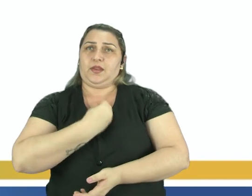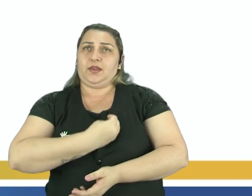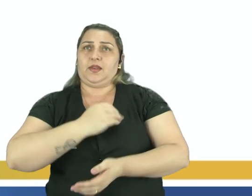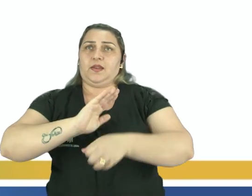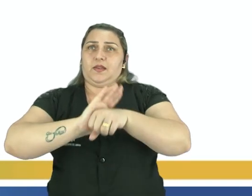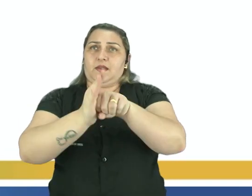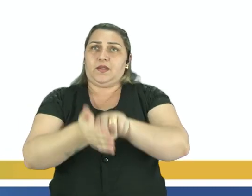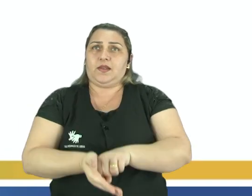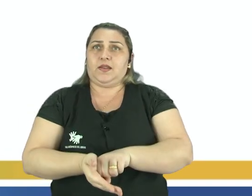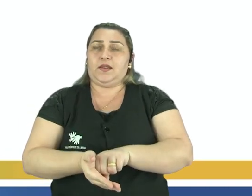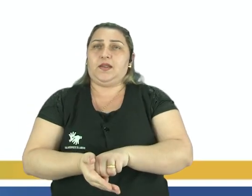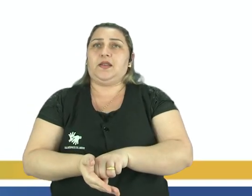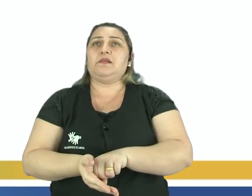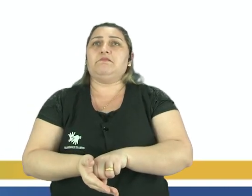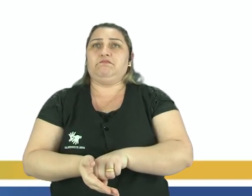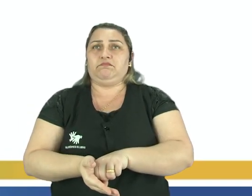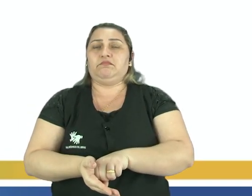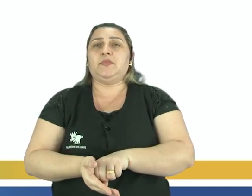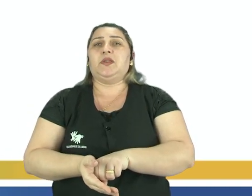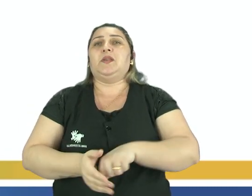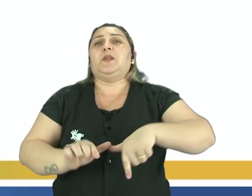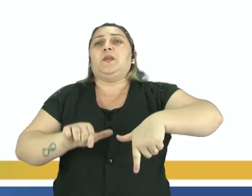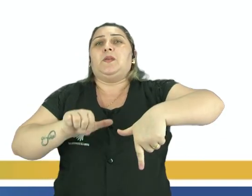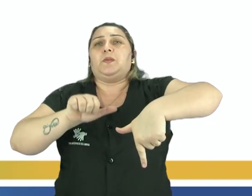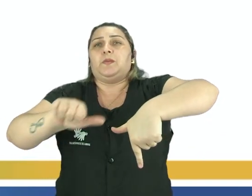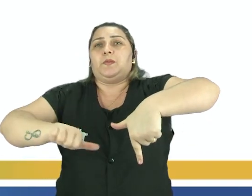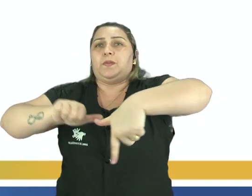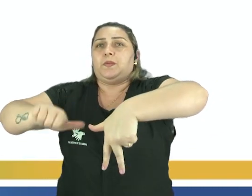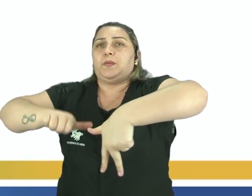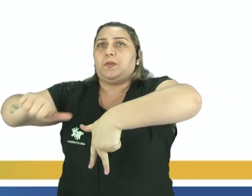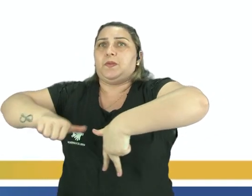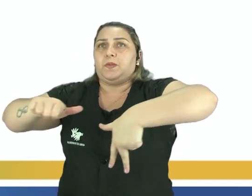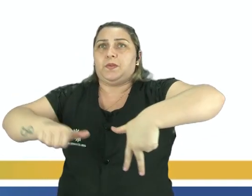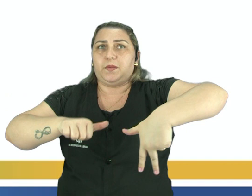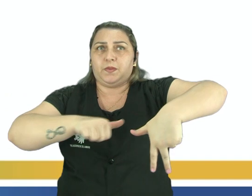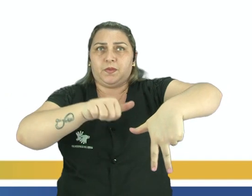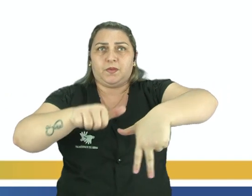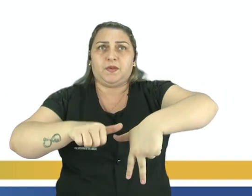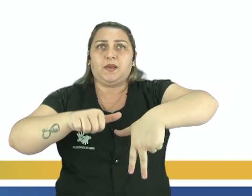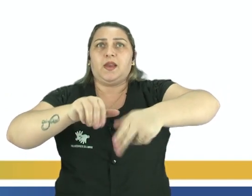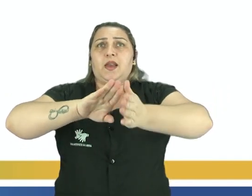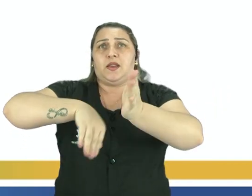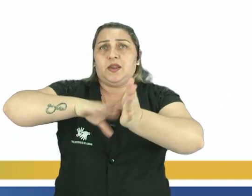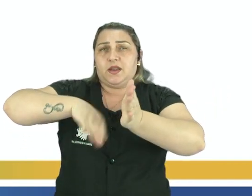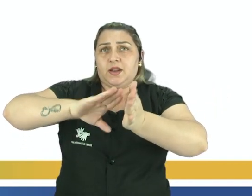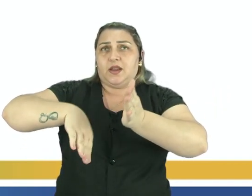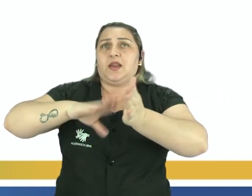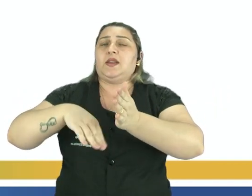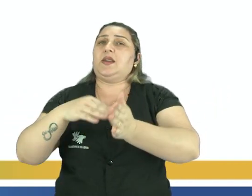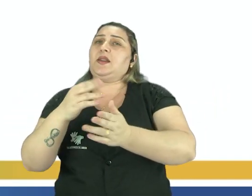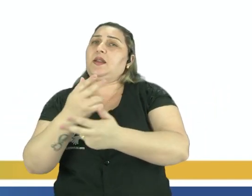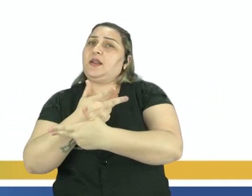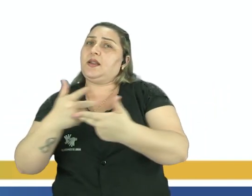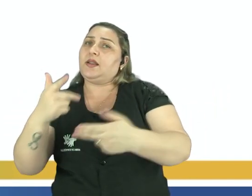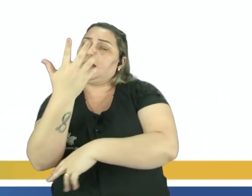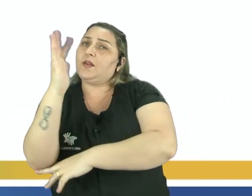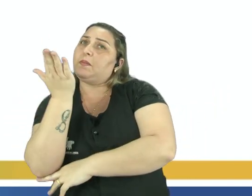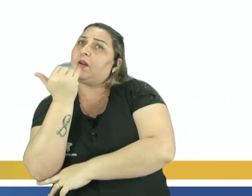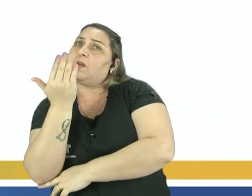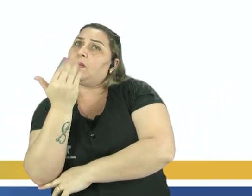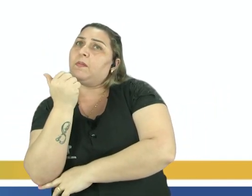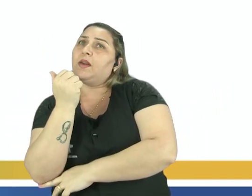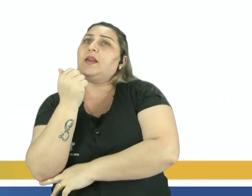A vida em cavernas, né, o nomadismo e a exclusiva retirada dos meios de subsistência da natureza, por